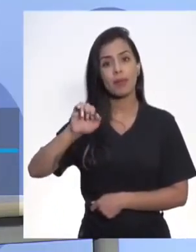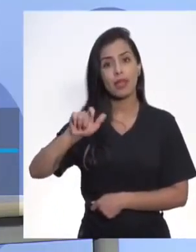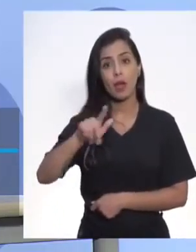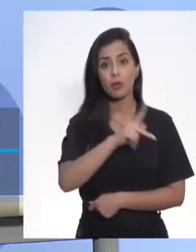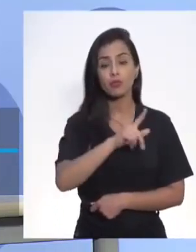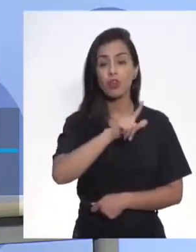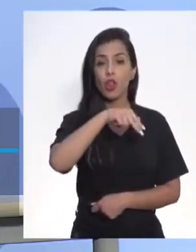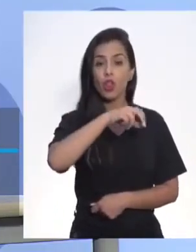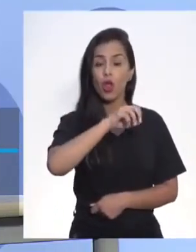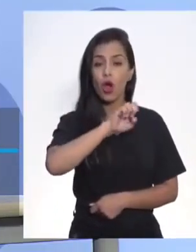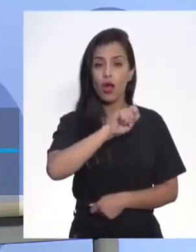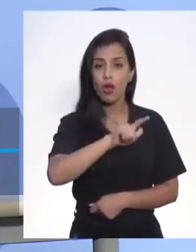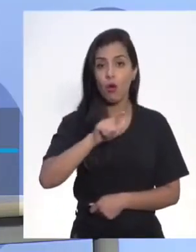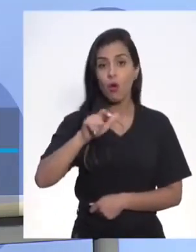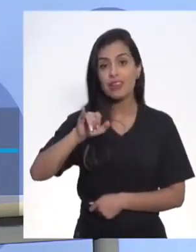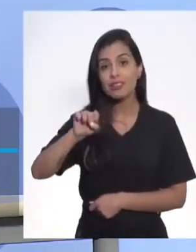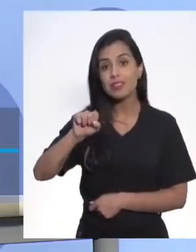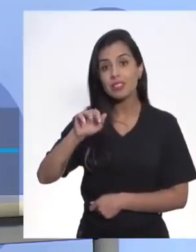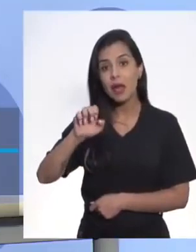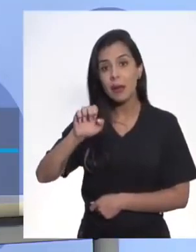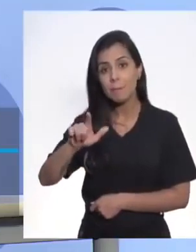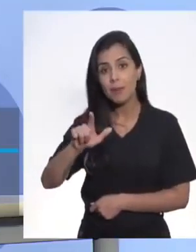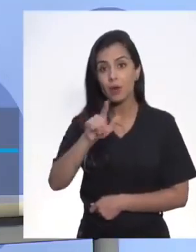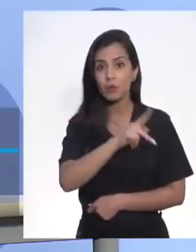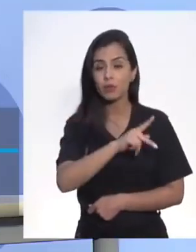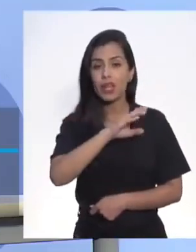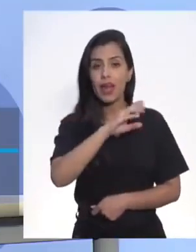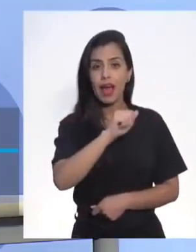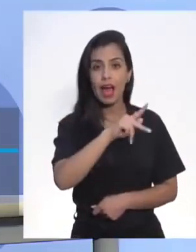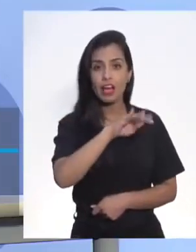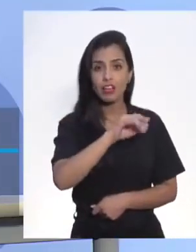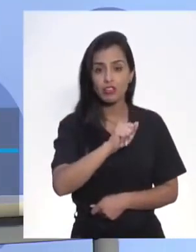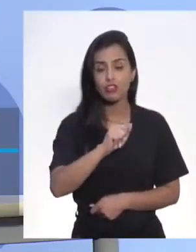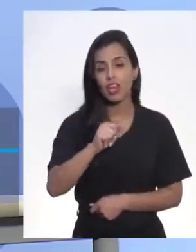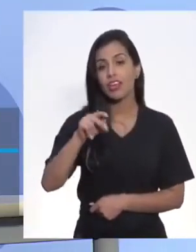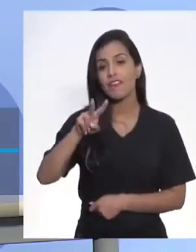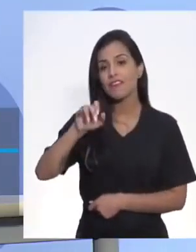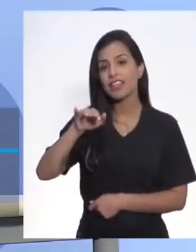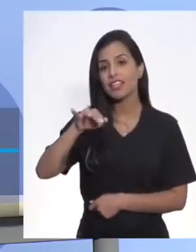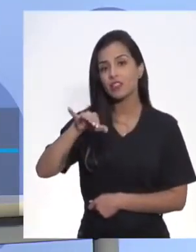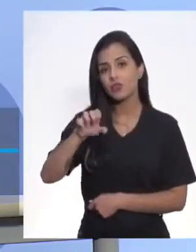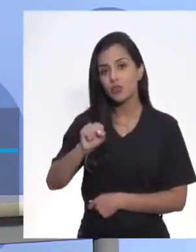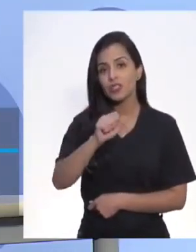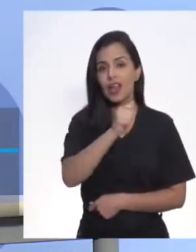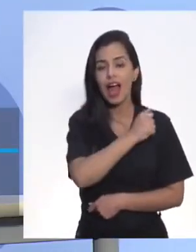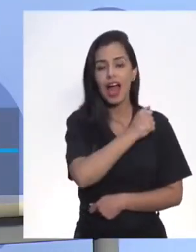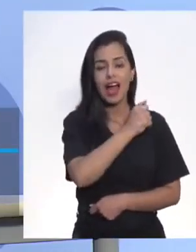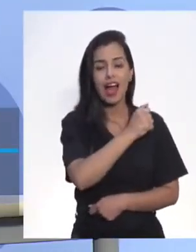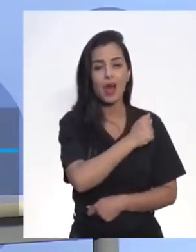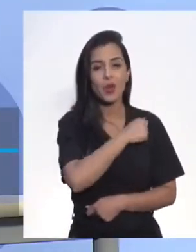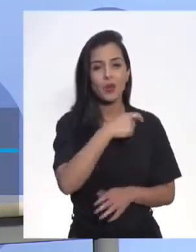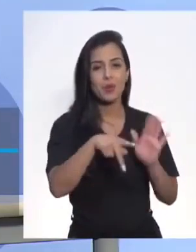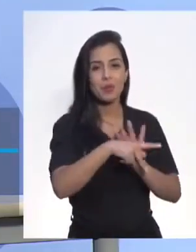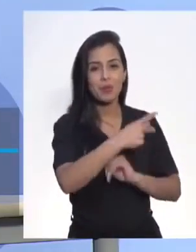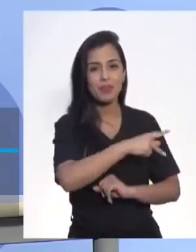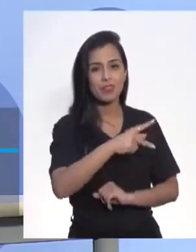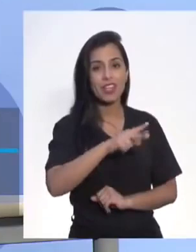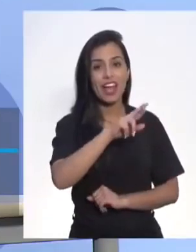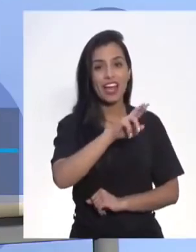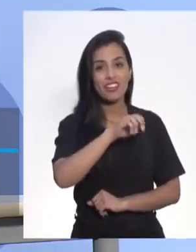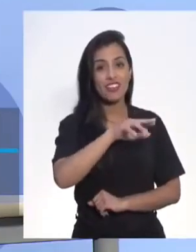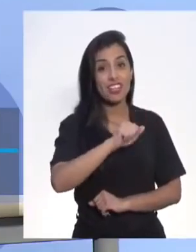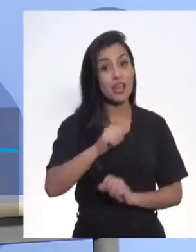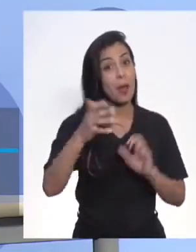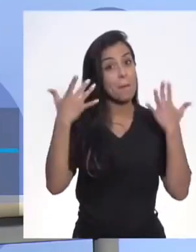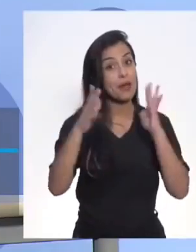Noel, a Isabel, da professora Kátia, e o Vinícius, aluno da professora Ana Regina. Parabéns para vocês e todos os outros que